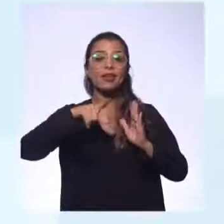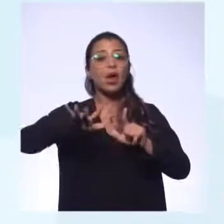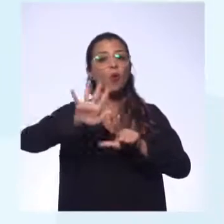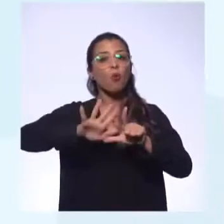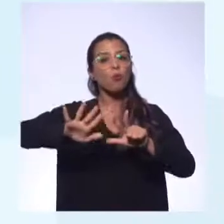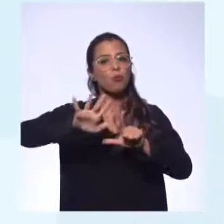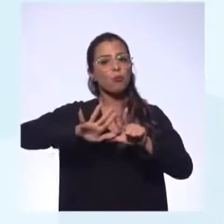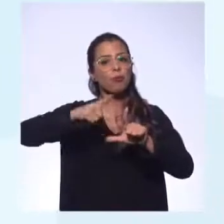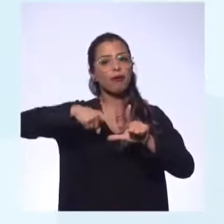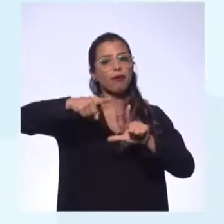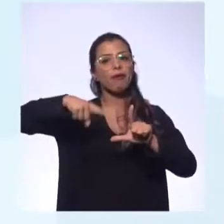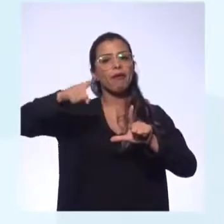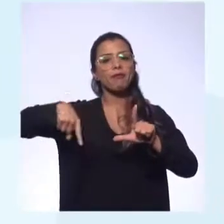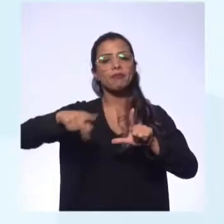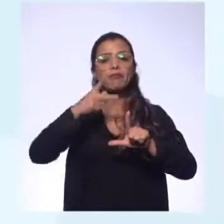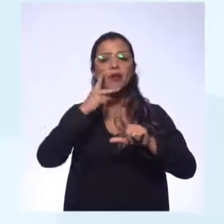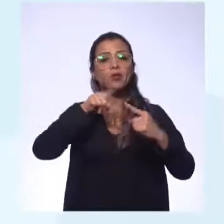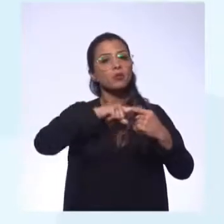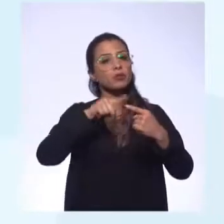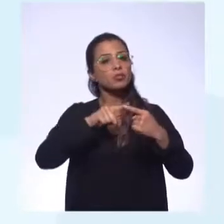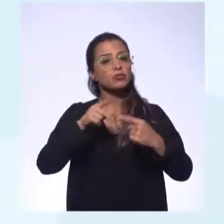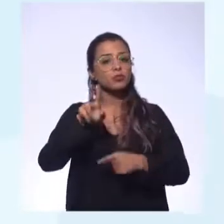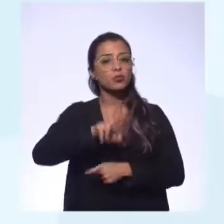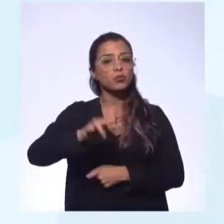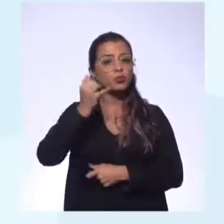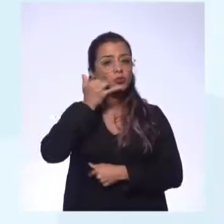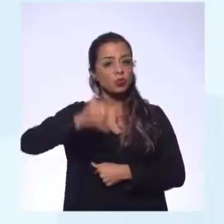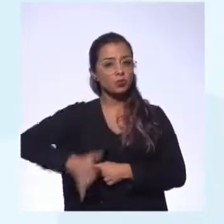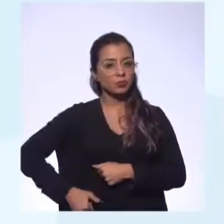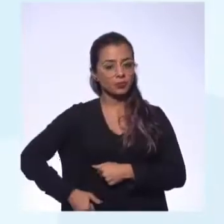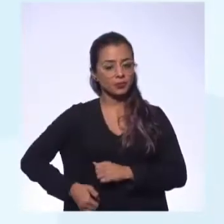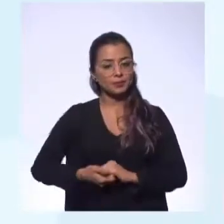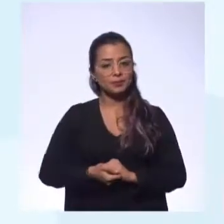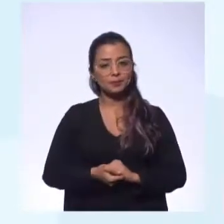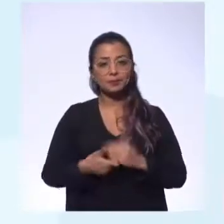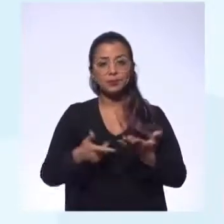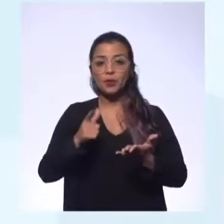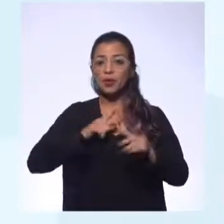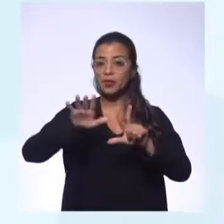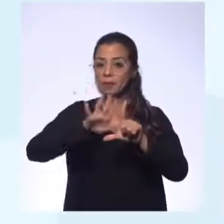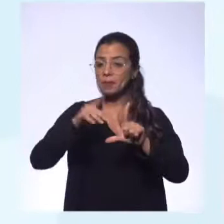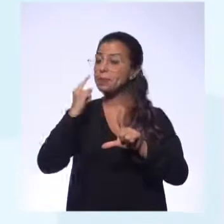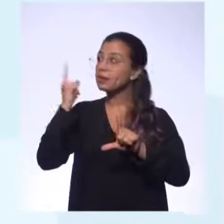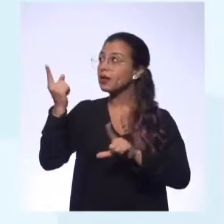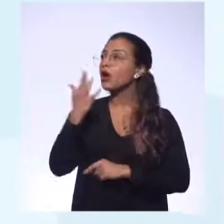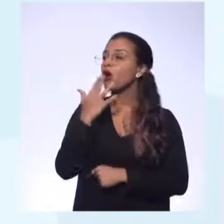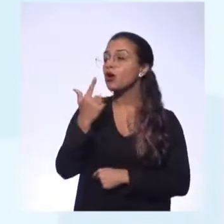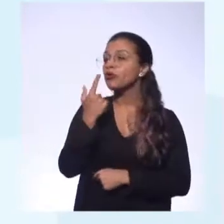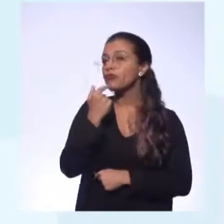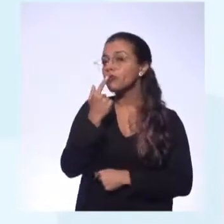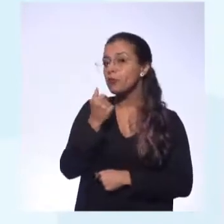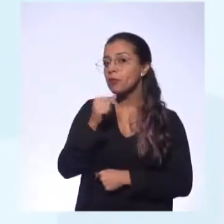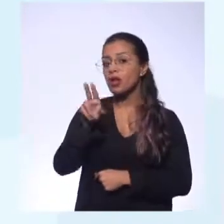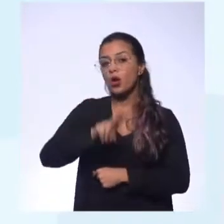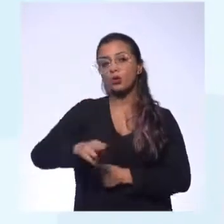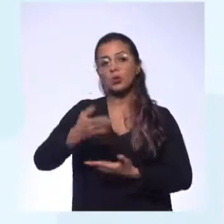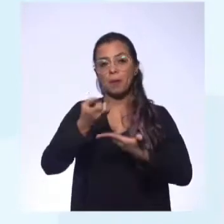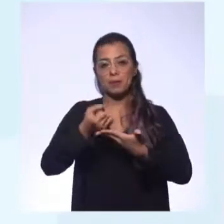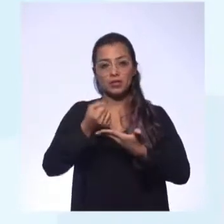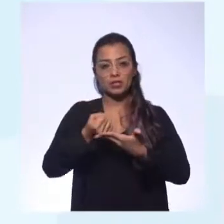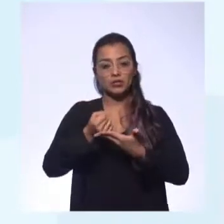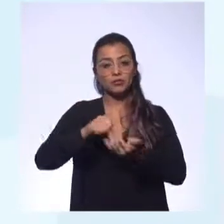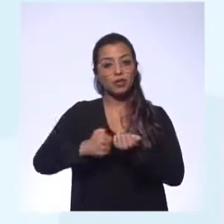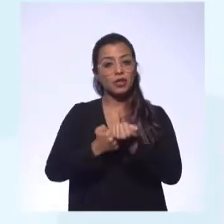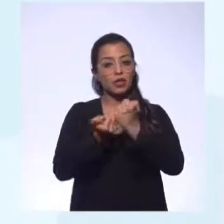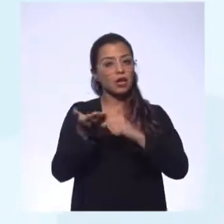tá, que fala sobre as finalidades do uso do smartphone. Então, a gente tem esse primeiro aqui, que é o vermelho, o uso do aplicativo que